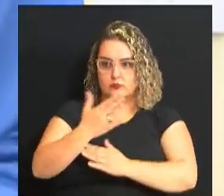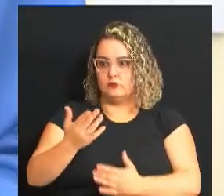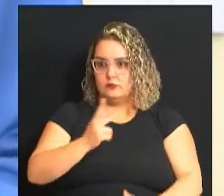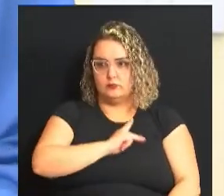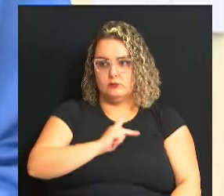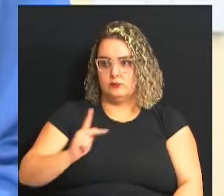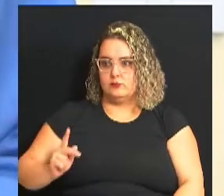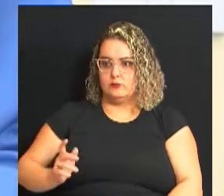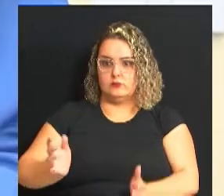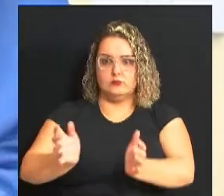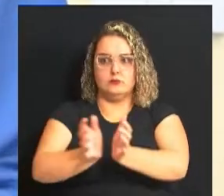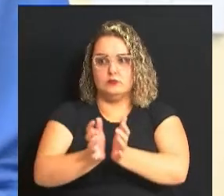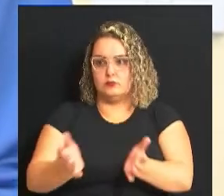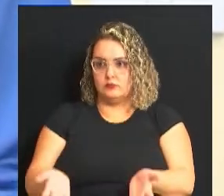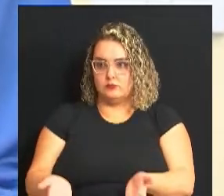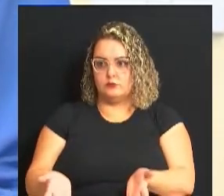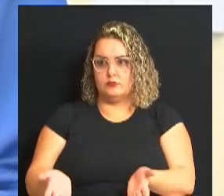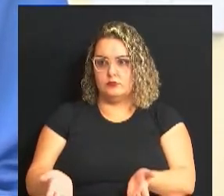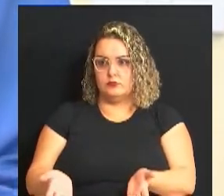da comissão,